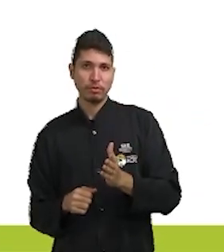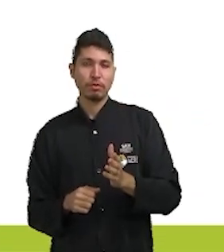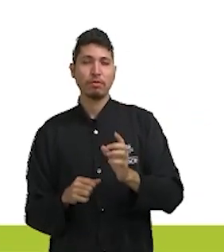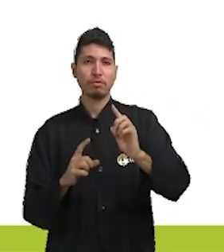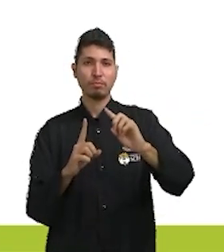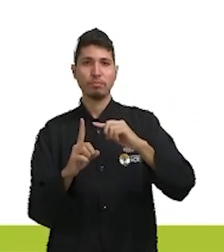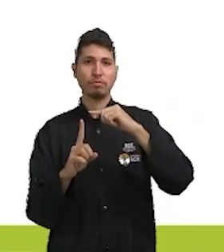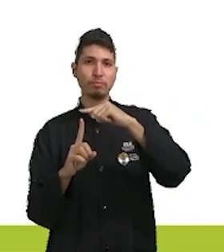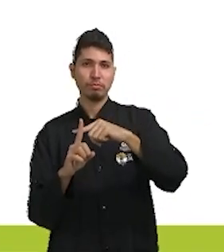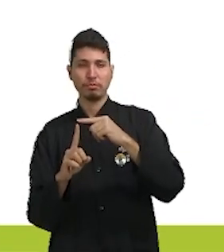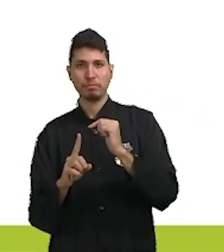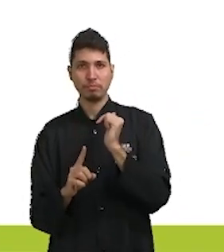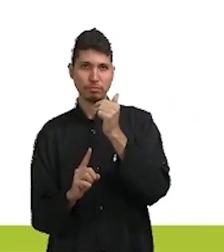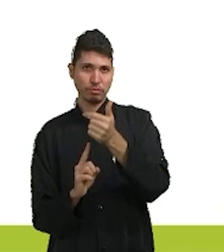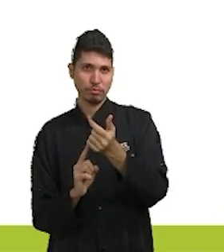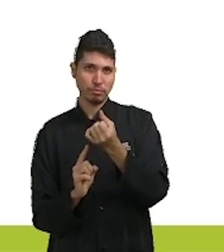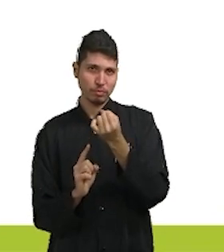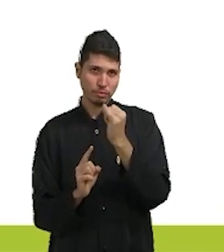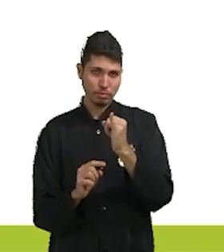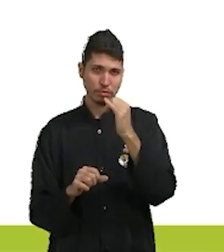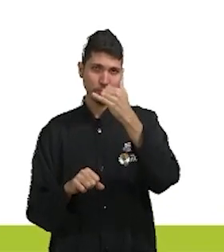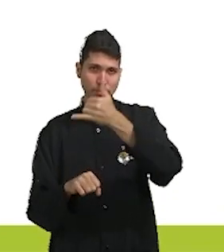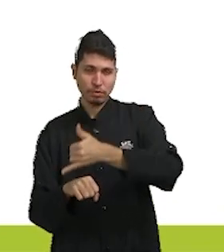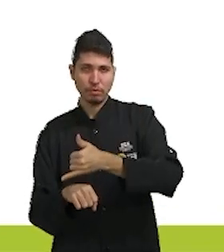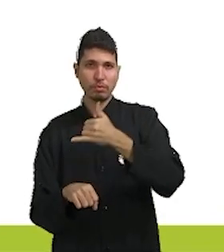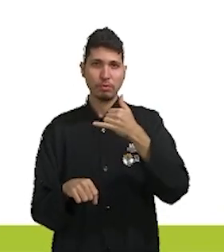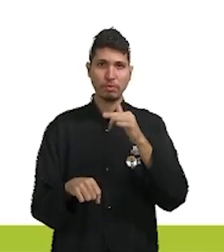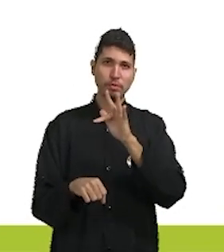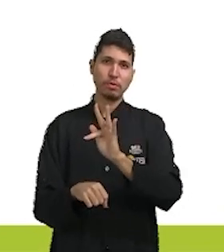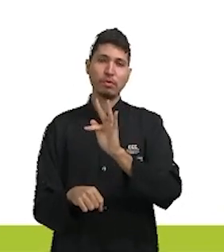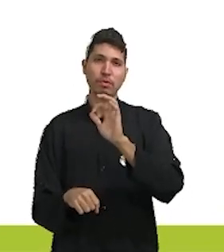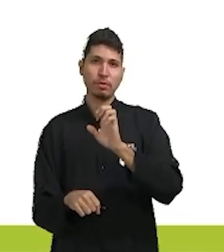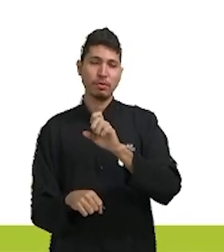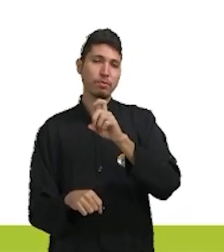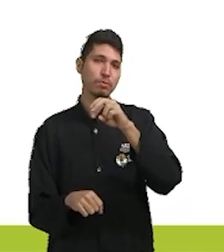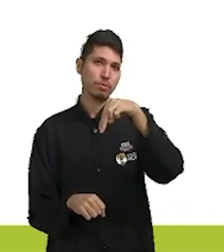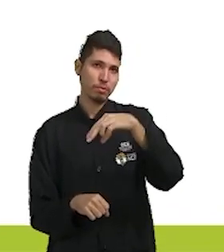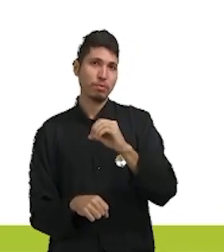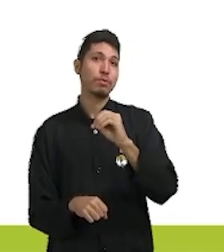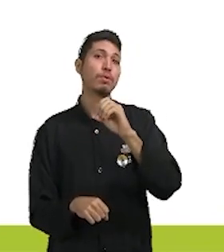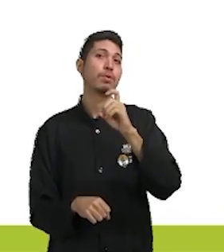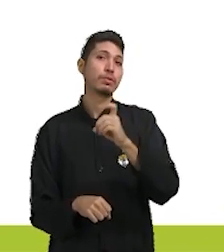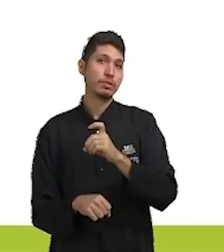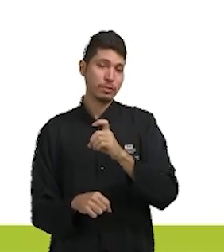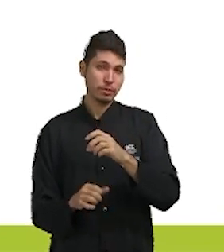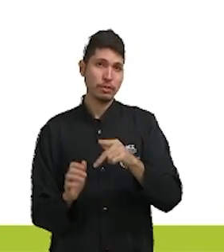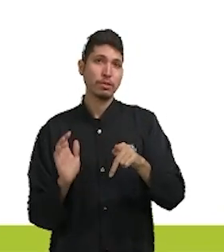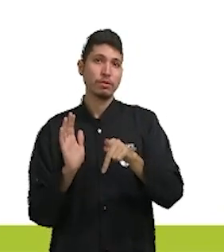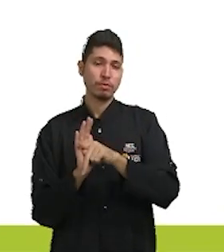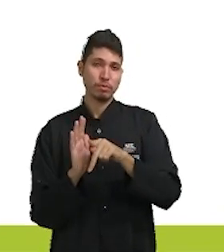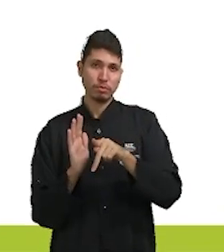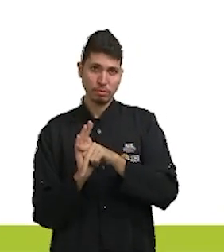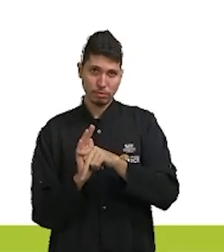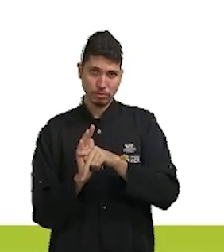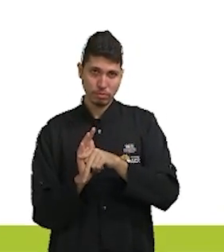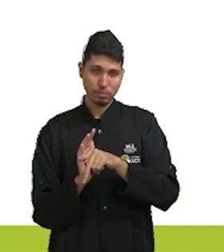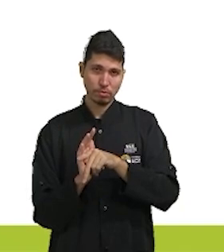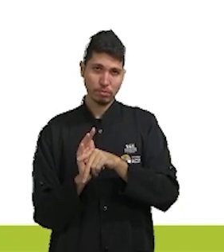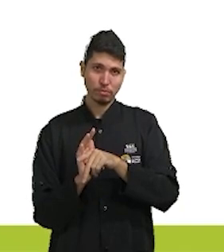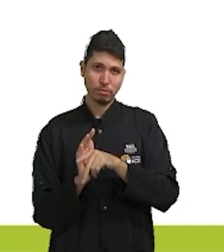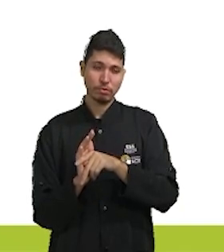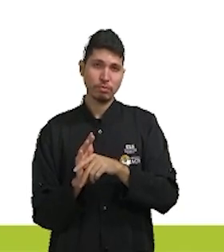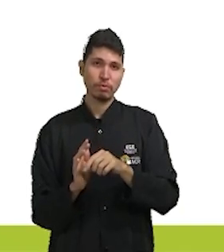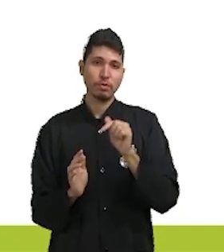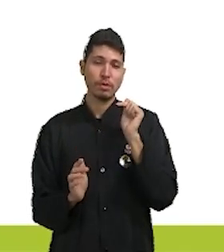2. Se ele é um íon ferro, o NOx dele vai ser igual à sua própria carga. Ou seja, esse